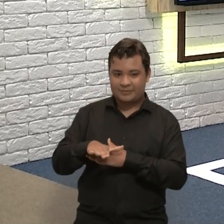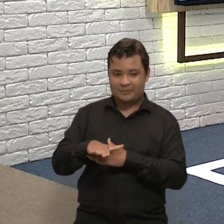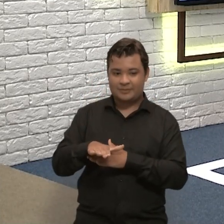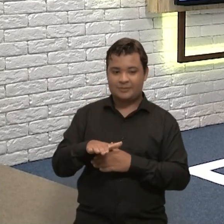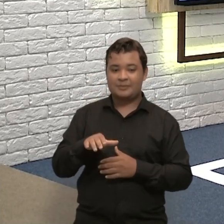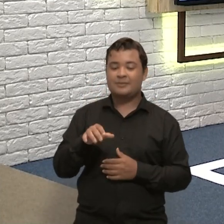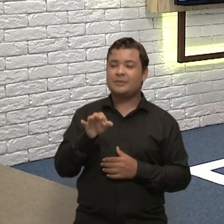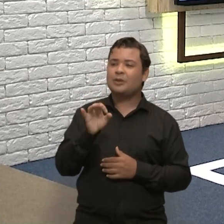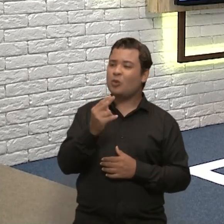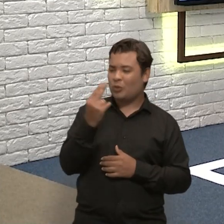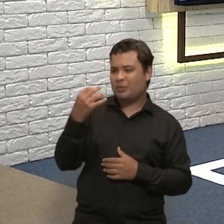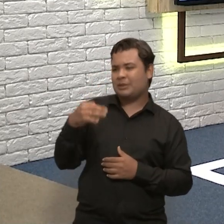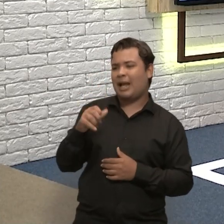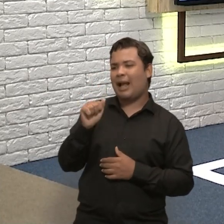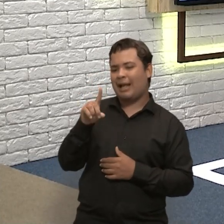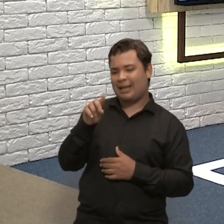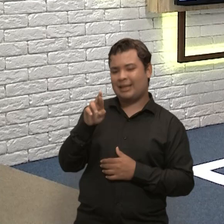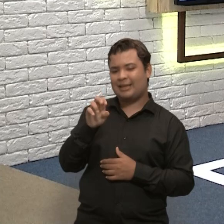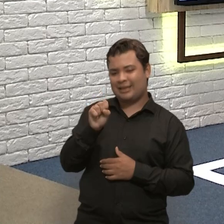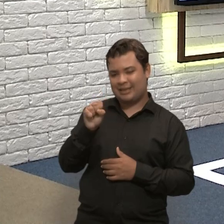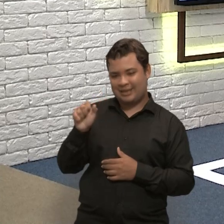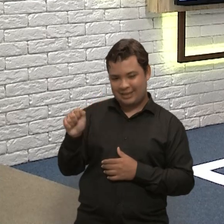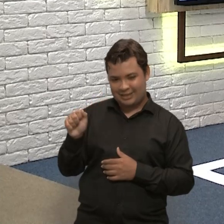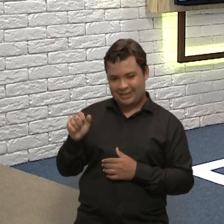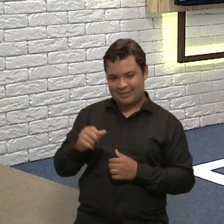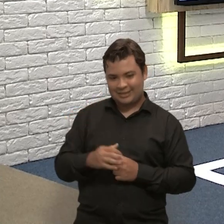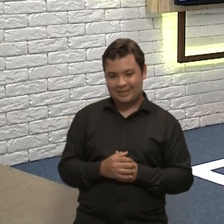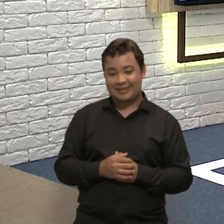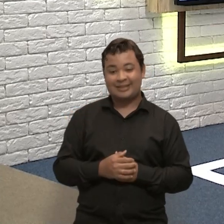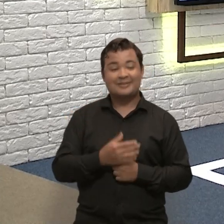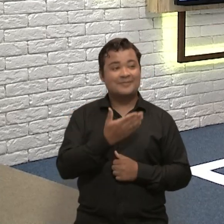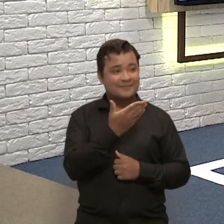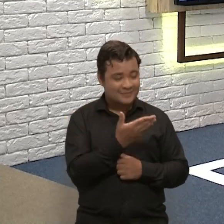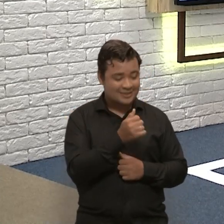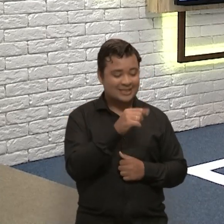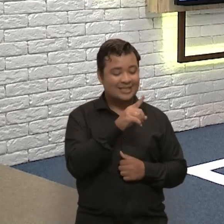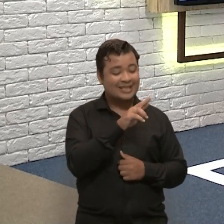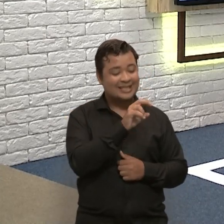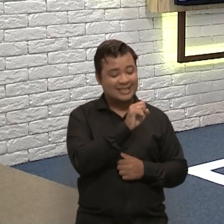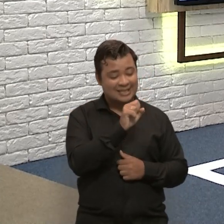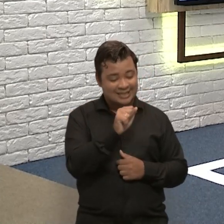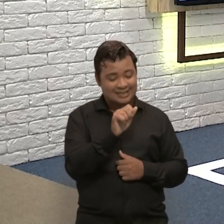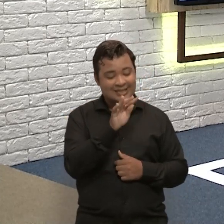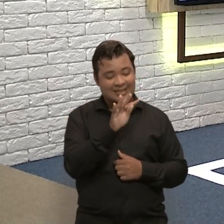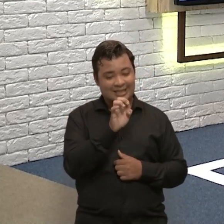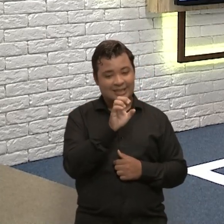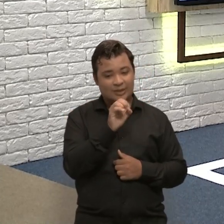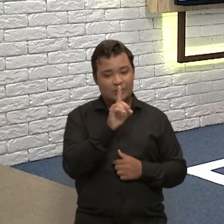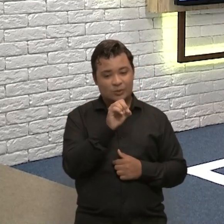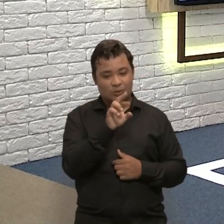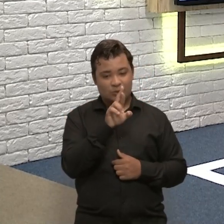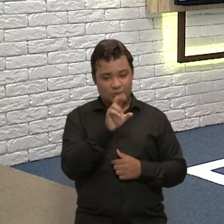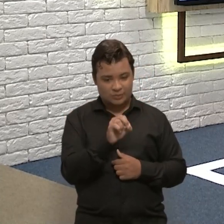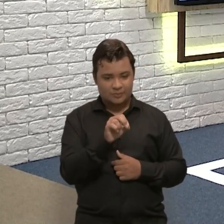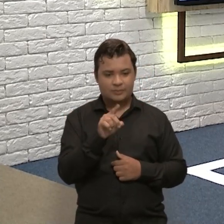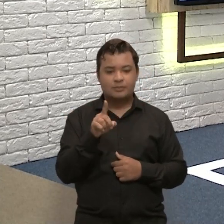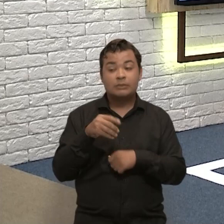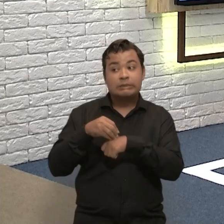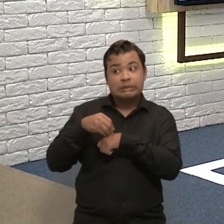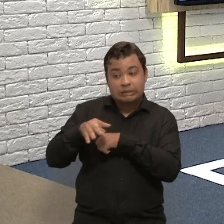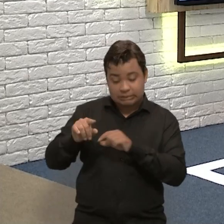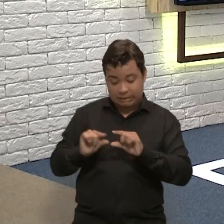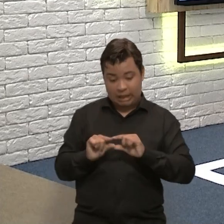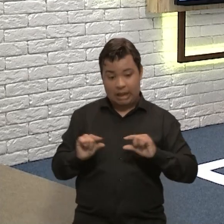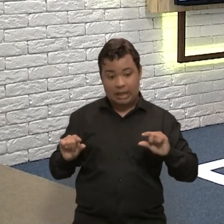caso é a Andressa mesmo. Andressa, então, peraí, voltando, Andressa Teodoro, vou até pedir para os meninos, nosso GC deve